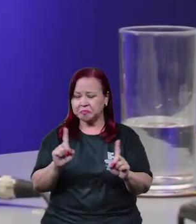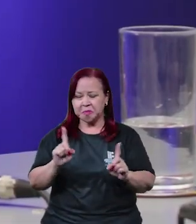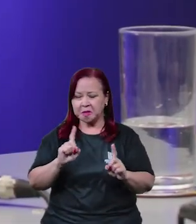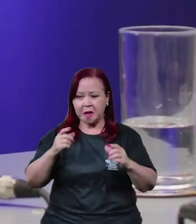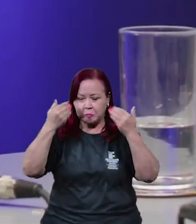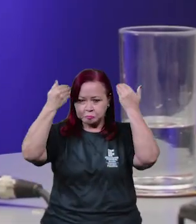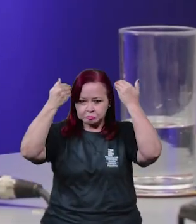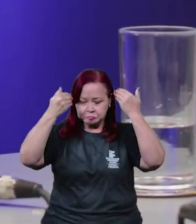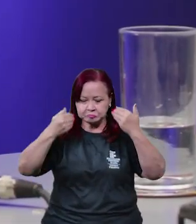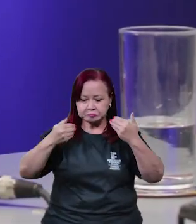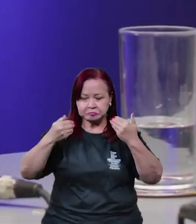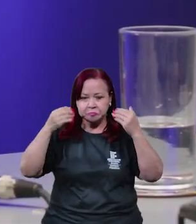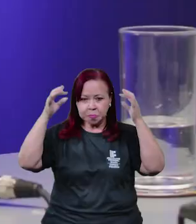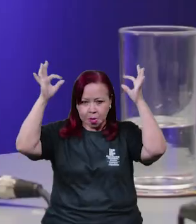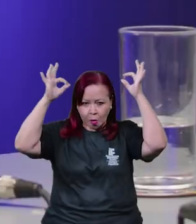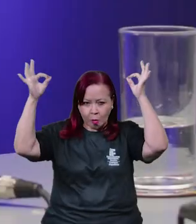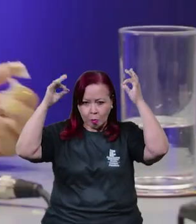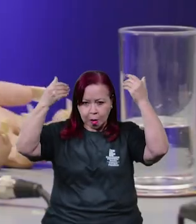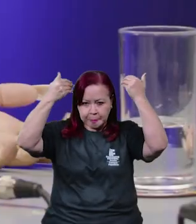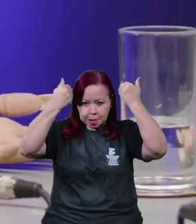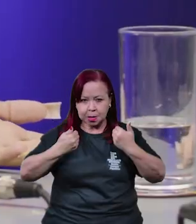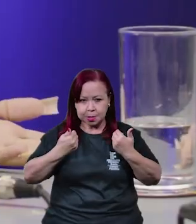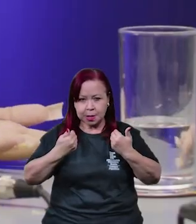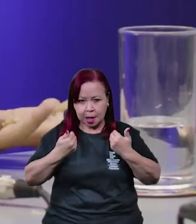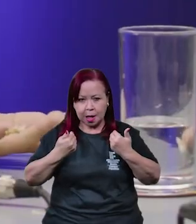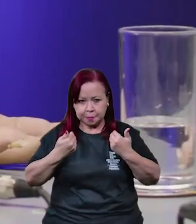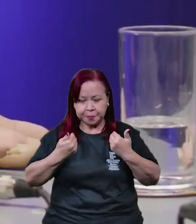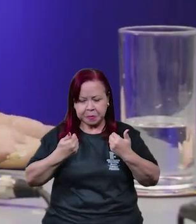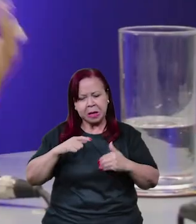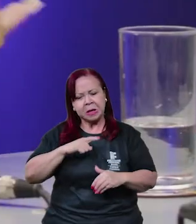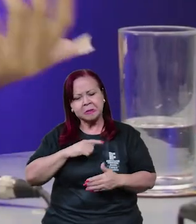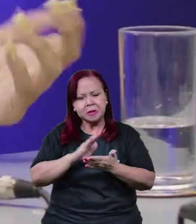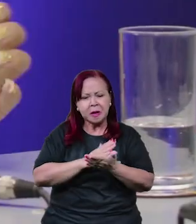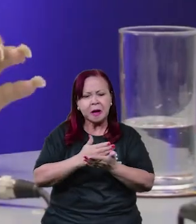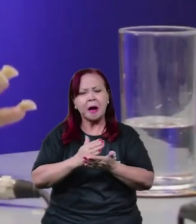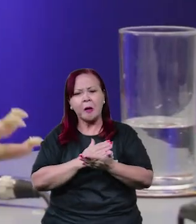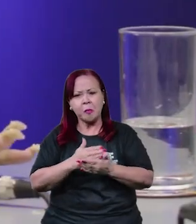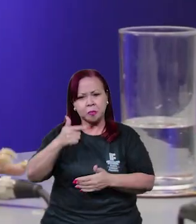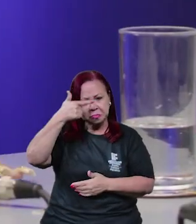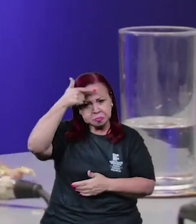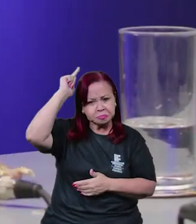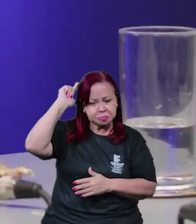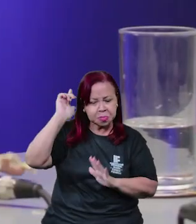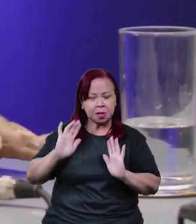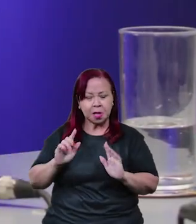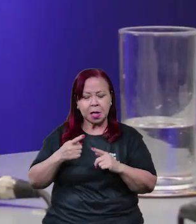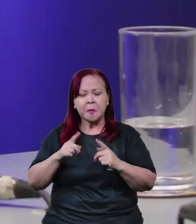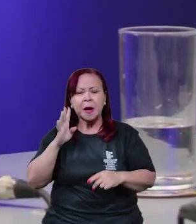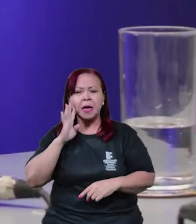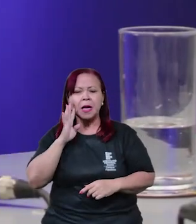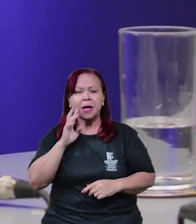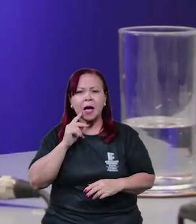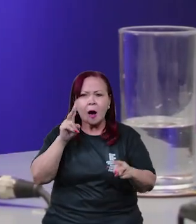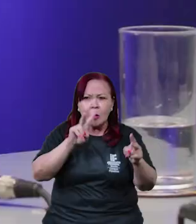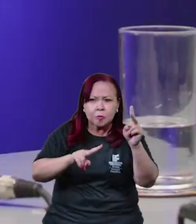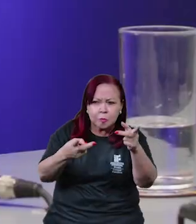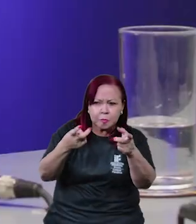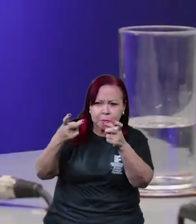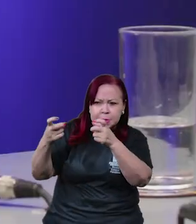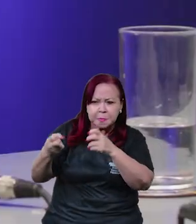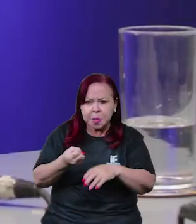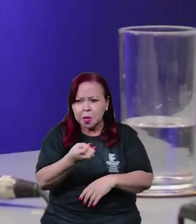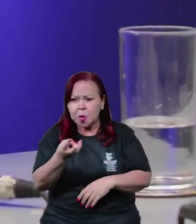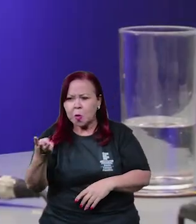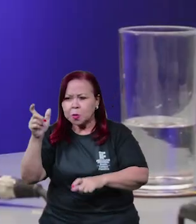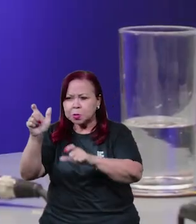ou então uns meninos, até tem, né, até hoje os que usam raspadinho e tal, Uhum. mas foi muito legal ver a quantidade, assim, de